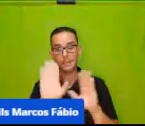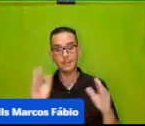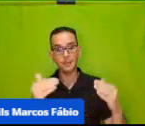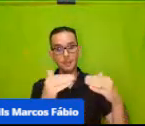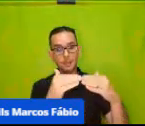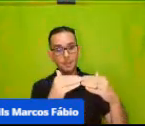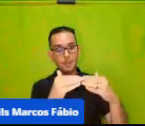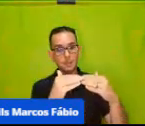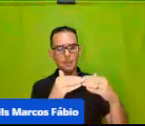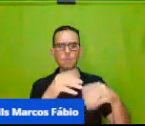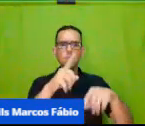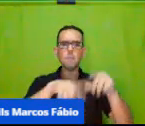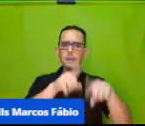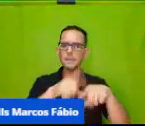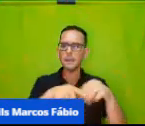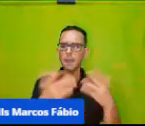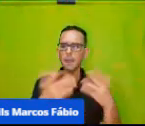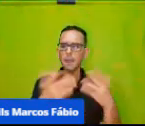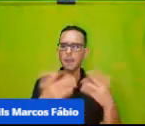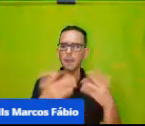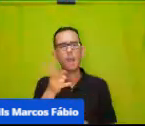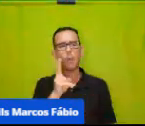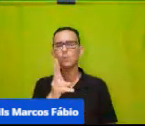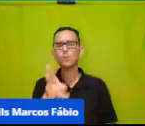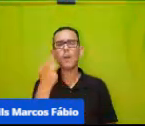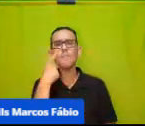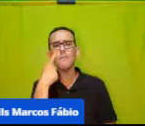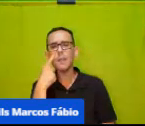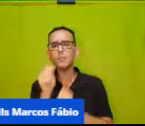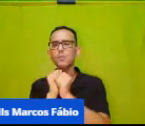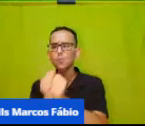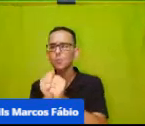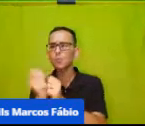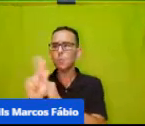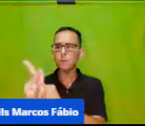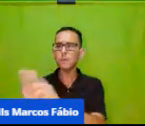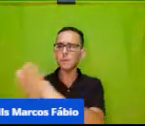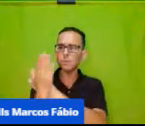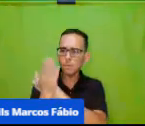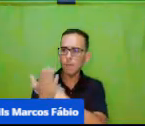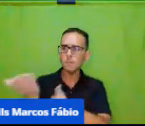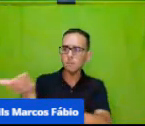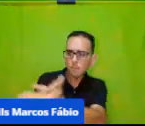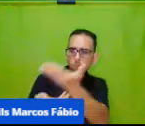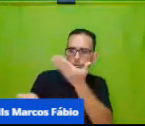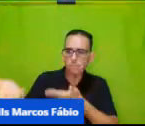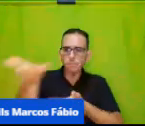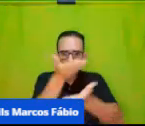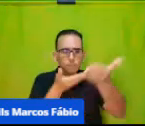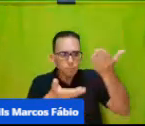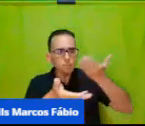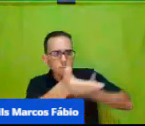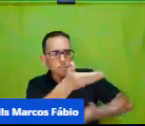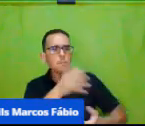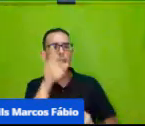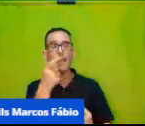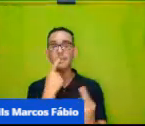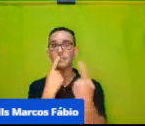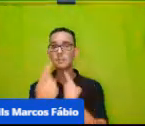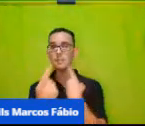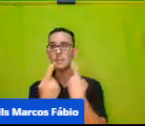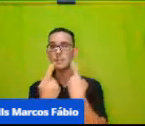ao material mesmo, assim, continuar ouvindo os professores, né, e acredito que com isso, no diálogo, a gente vai